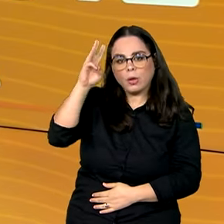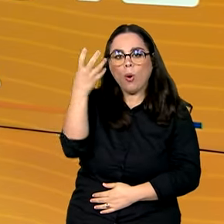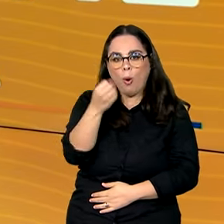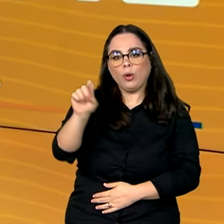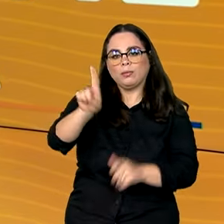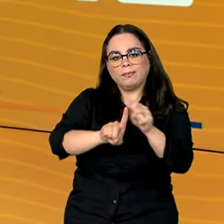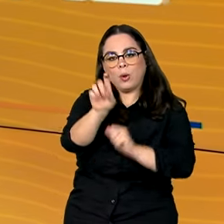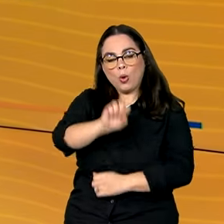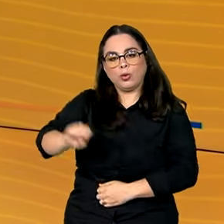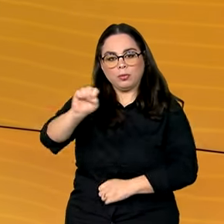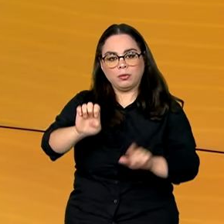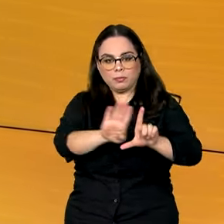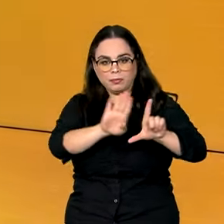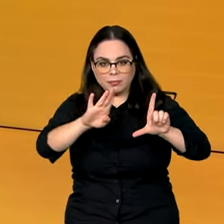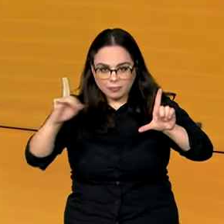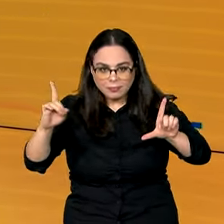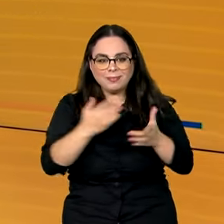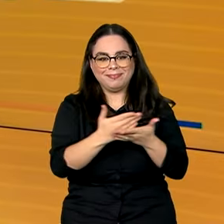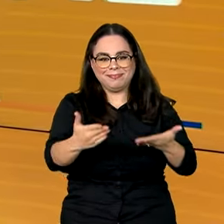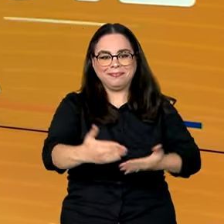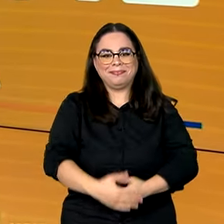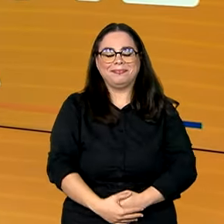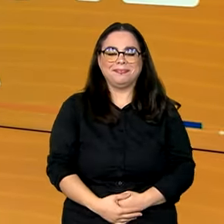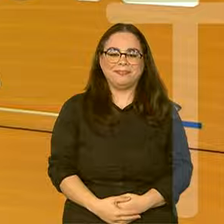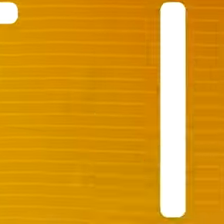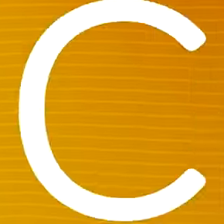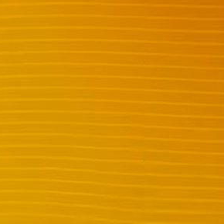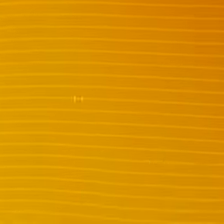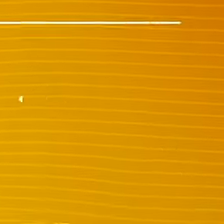outubro. O Brasil em Dia começa agora.